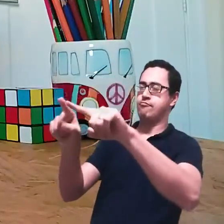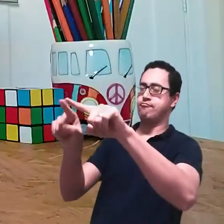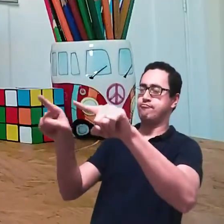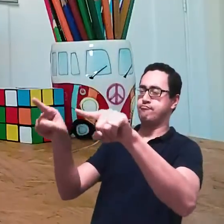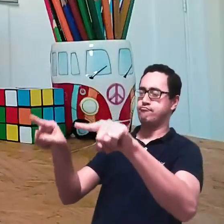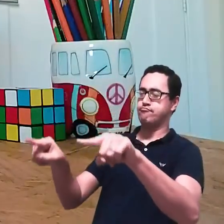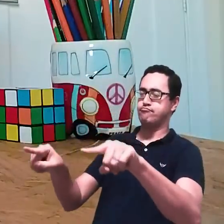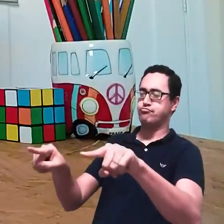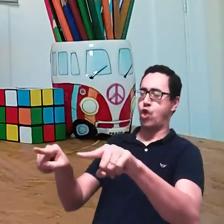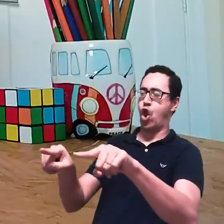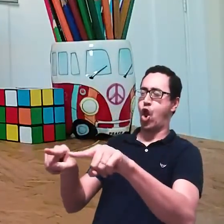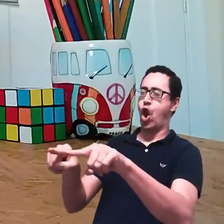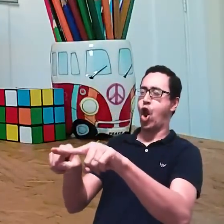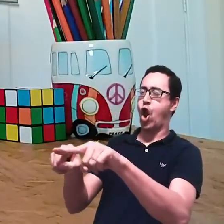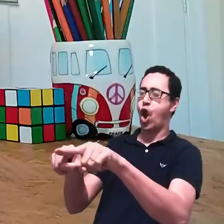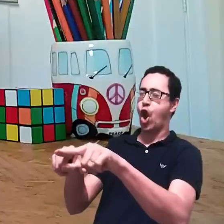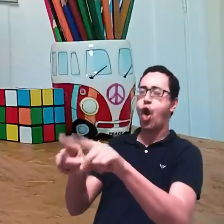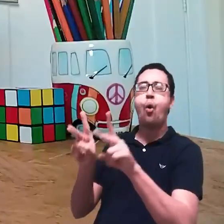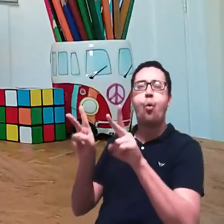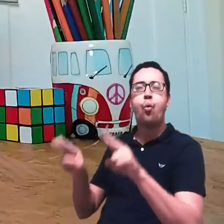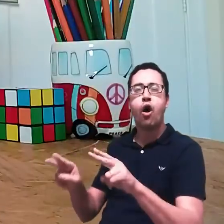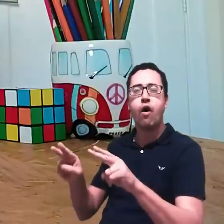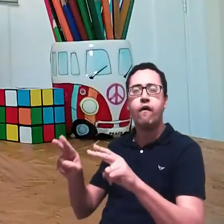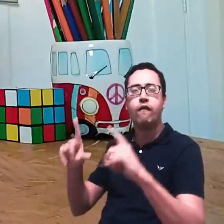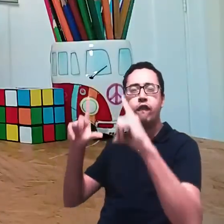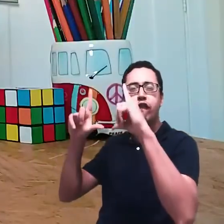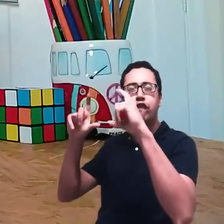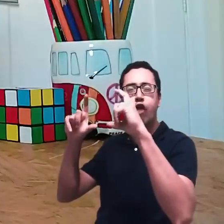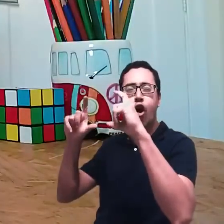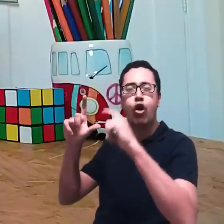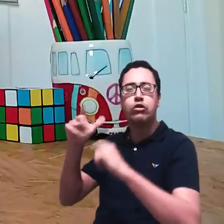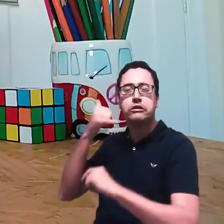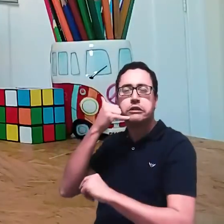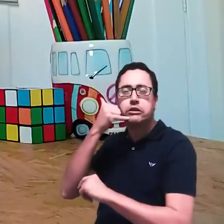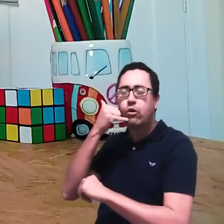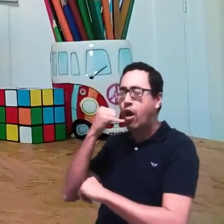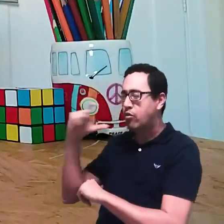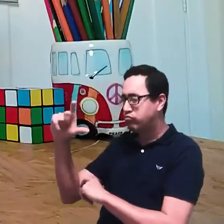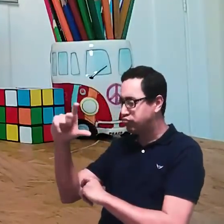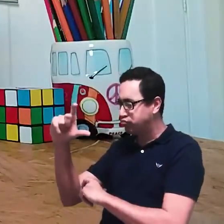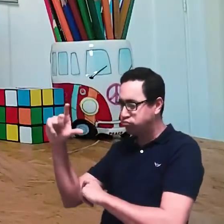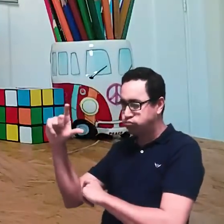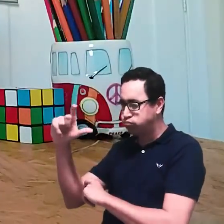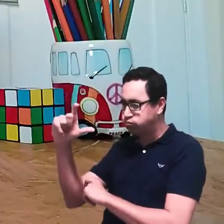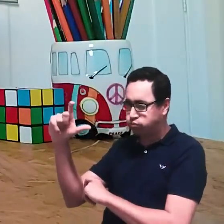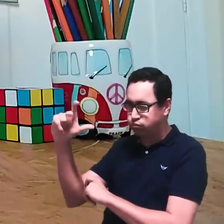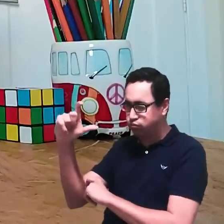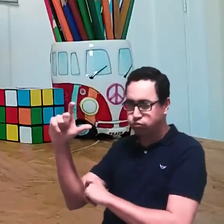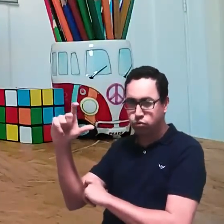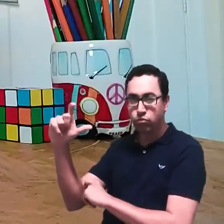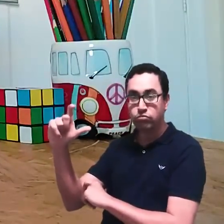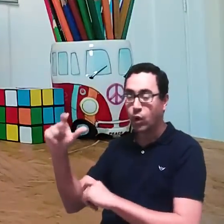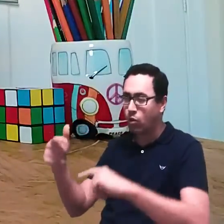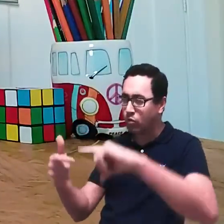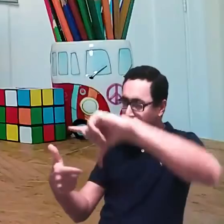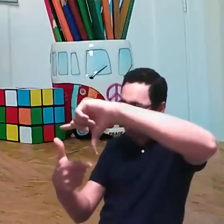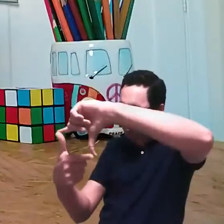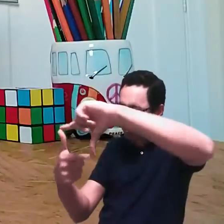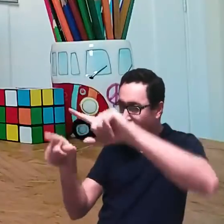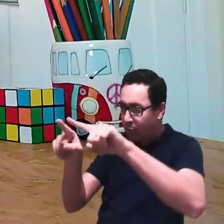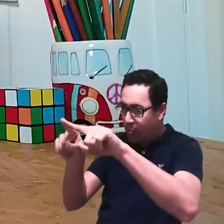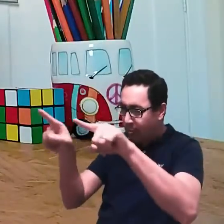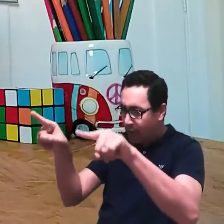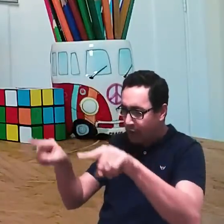máquina fotográfica do celular dando zoom. E aí, quando você fizer isso, você escolhe aquilo que você vai